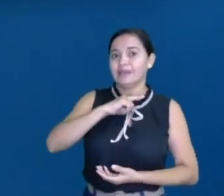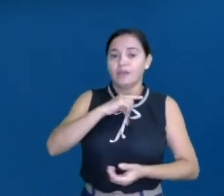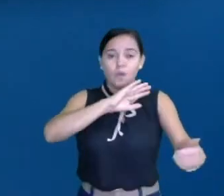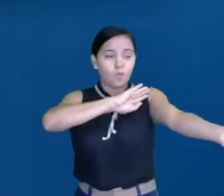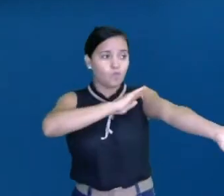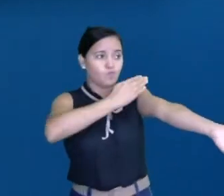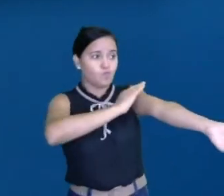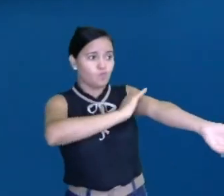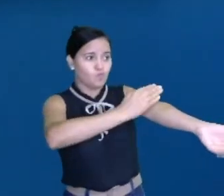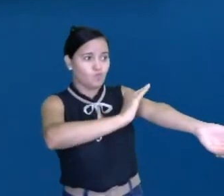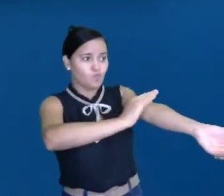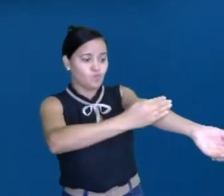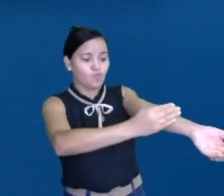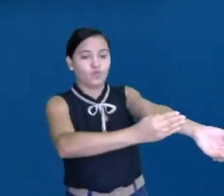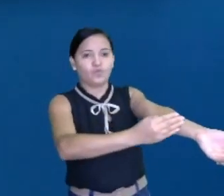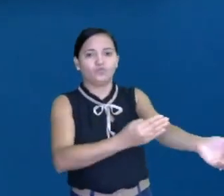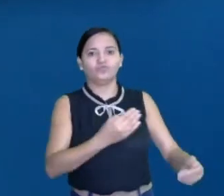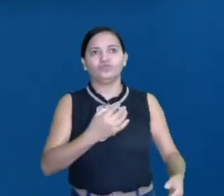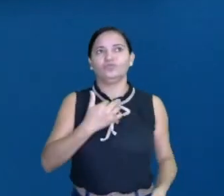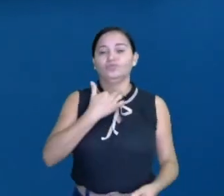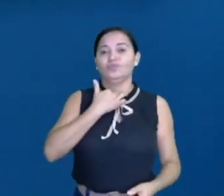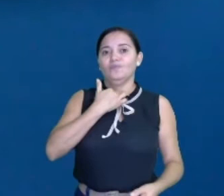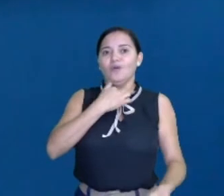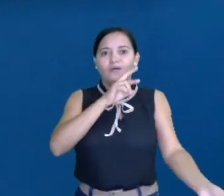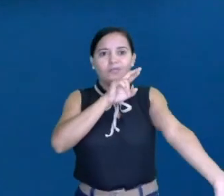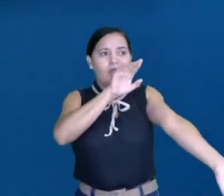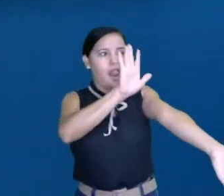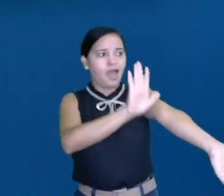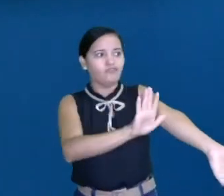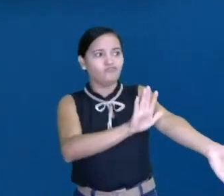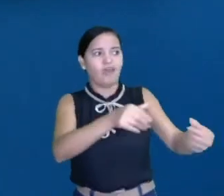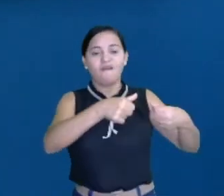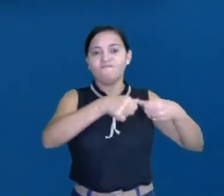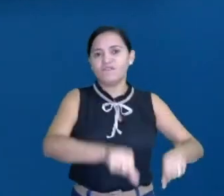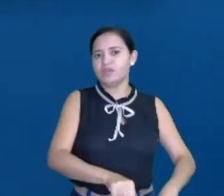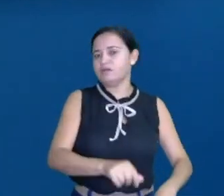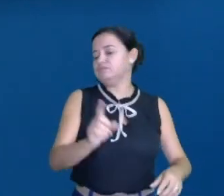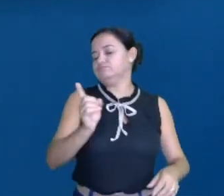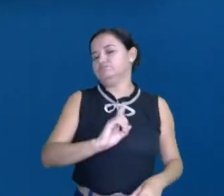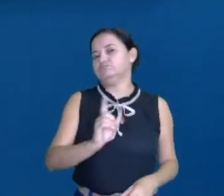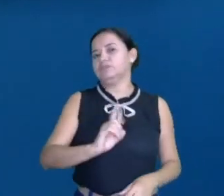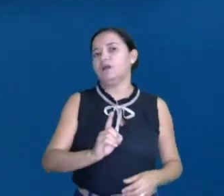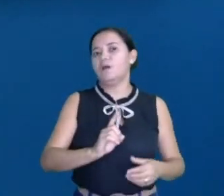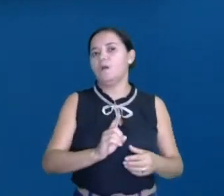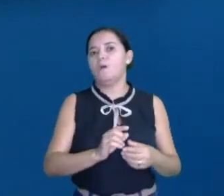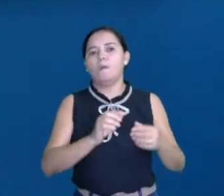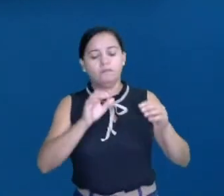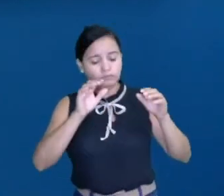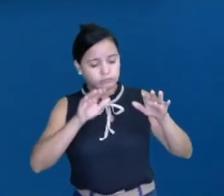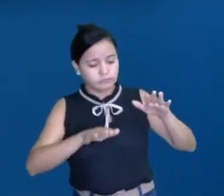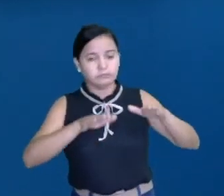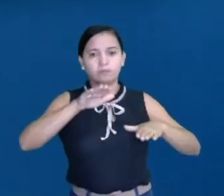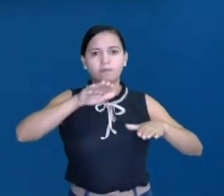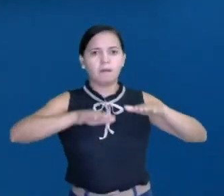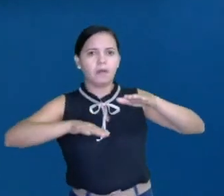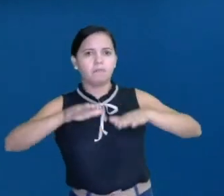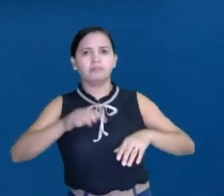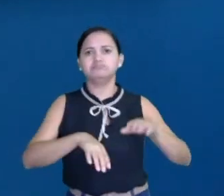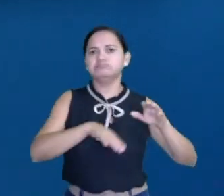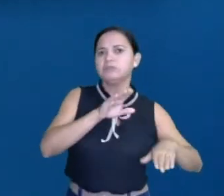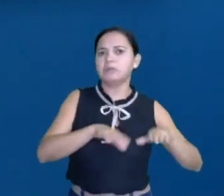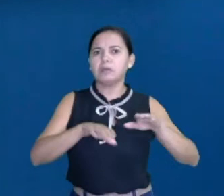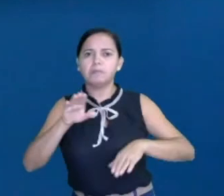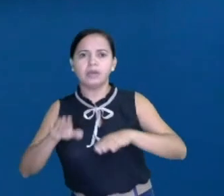pode se relaxar totalmente nem se contrai totalmente. Ele fica naquele intermédio, naquele ponto em